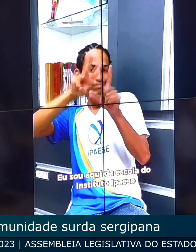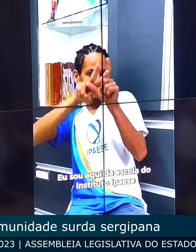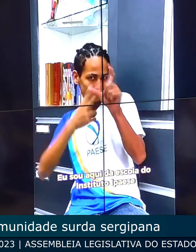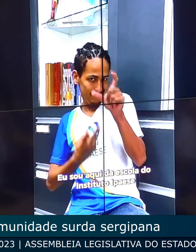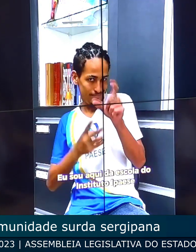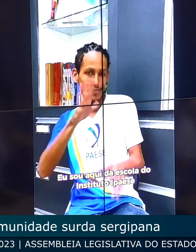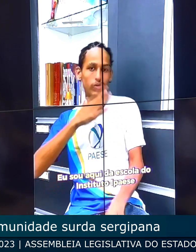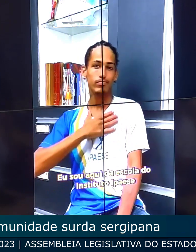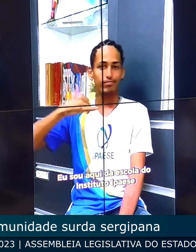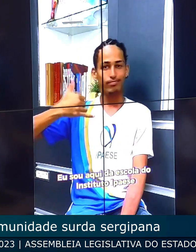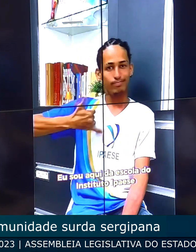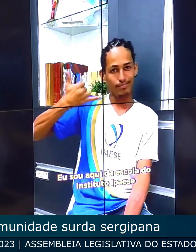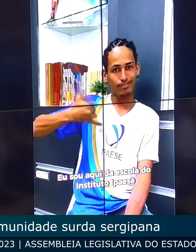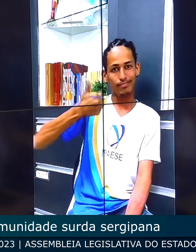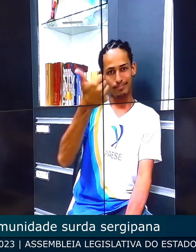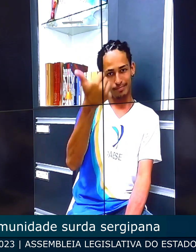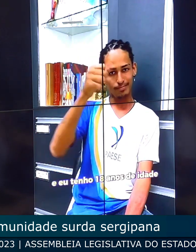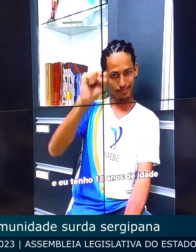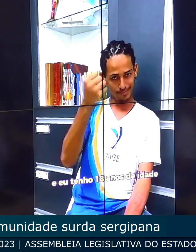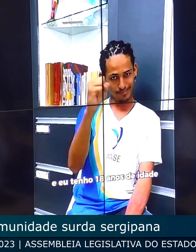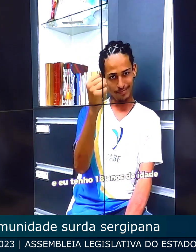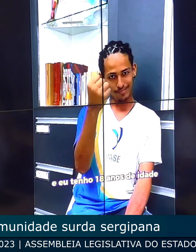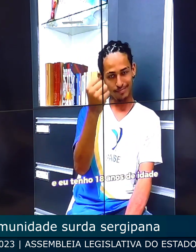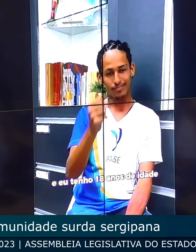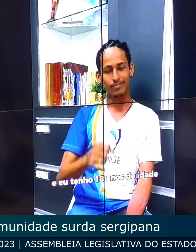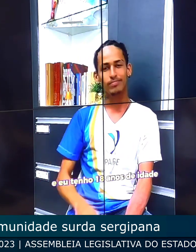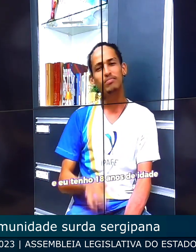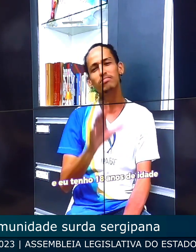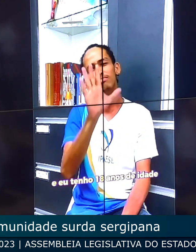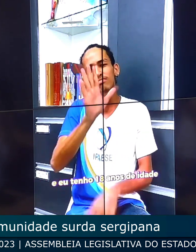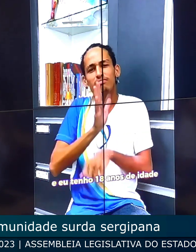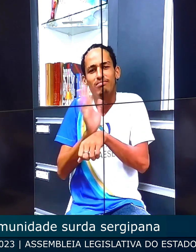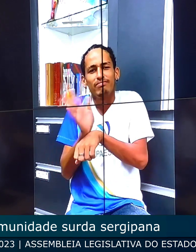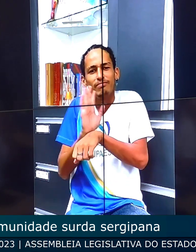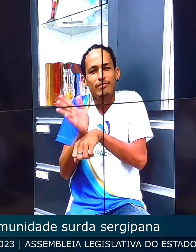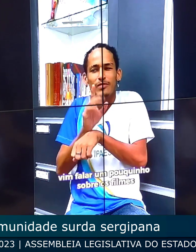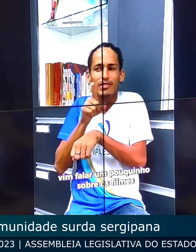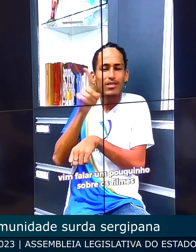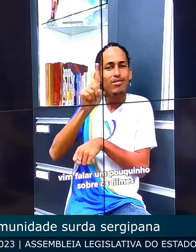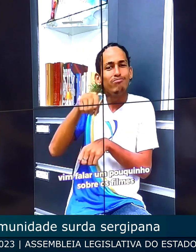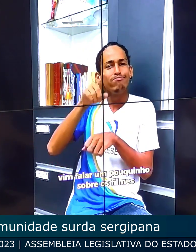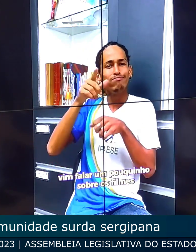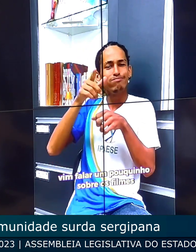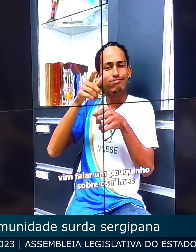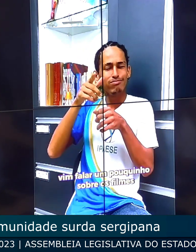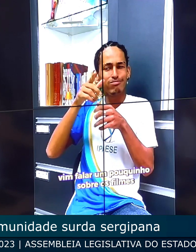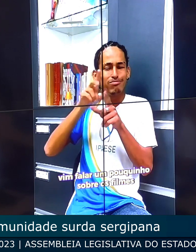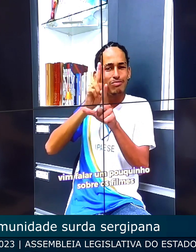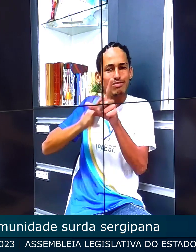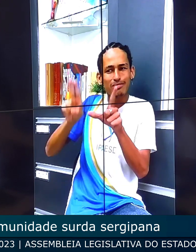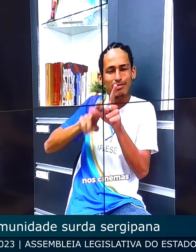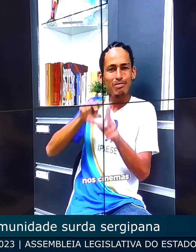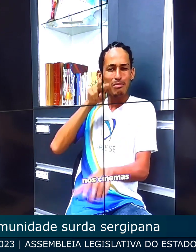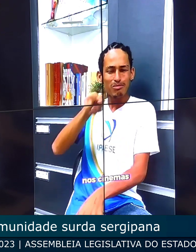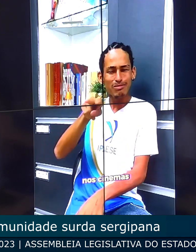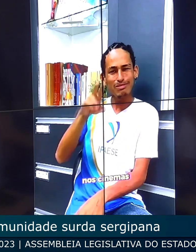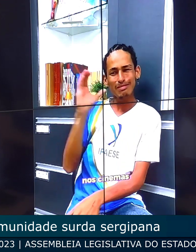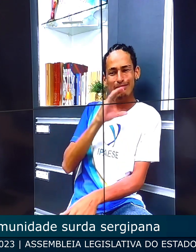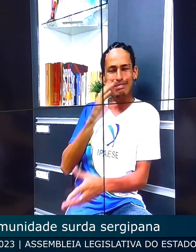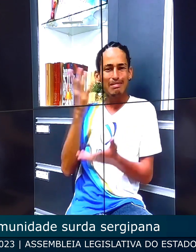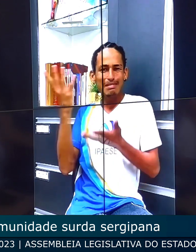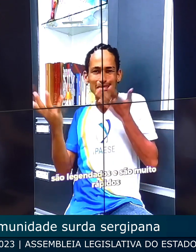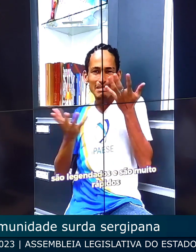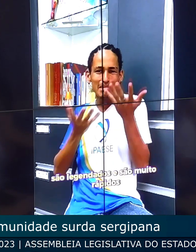aqui da escola do Instituto IPAESE e eu tenho 18 anos de idade. Vim falar um pouquinho sobre os filmes, nos